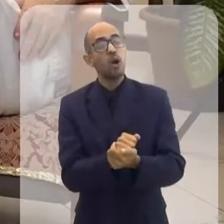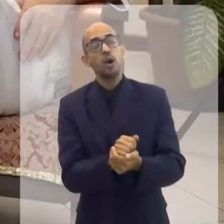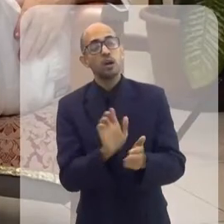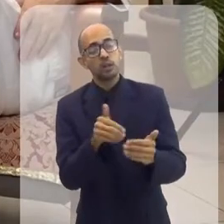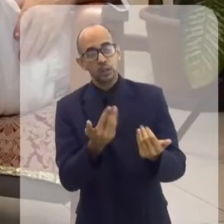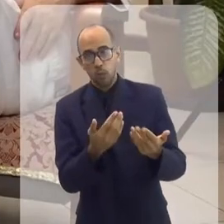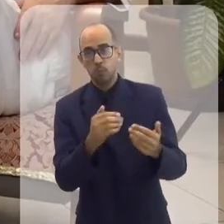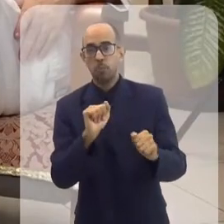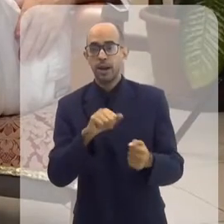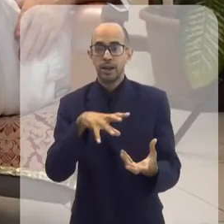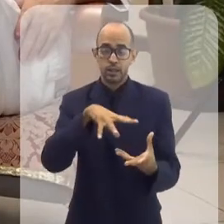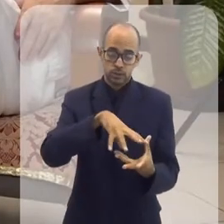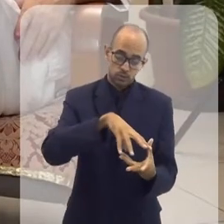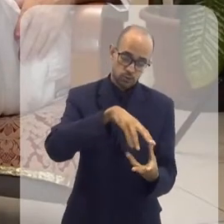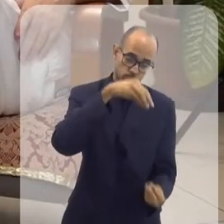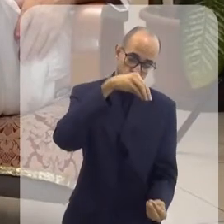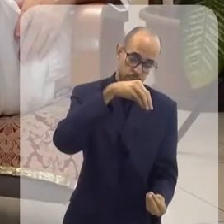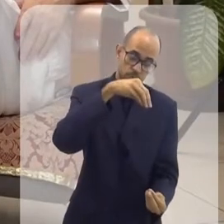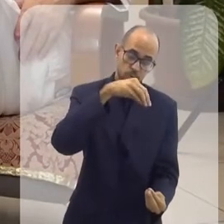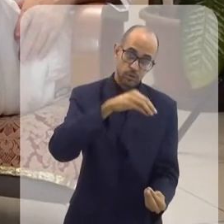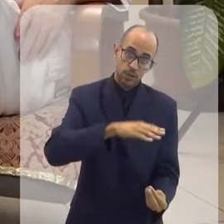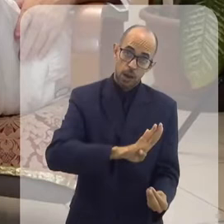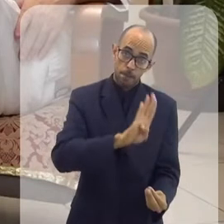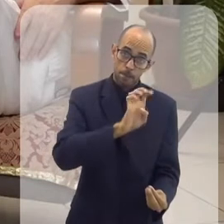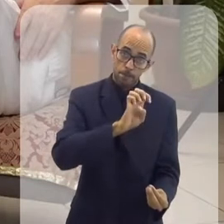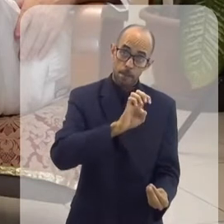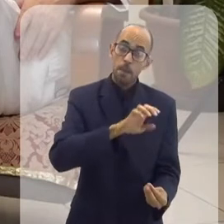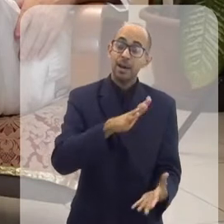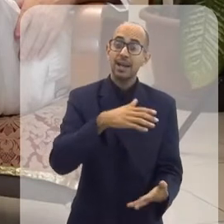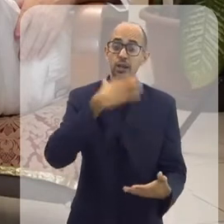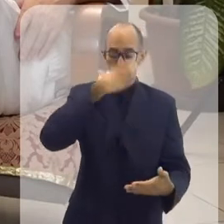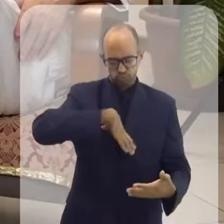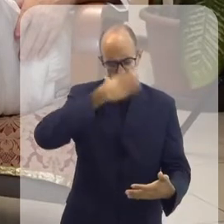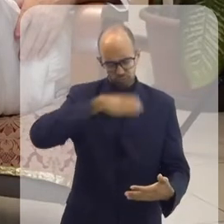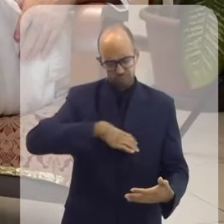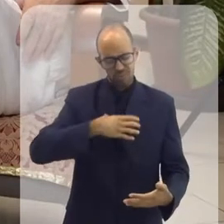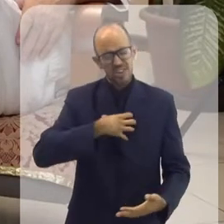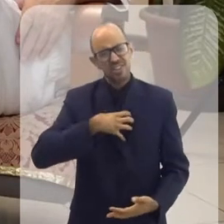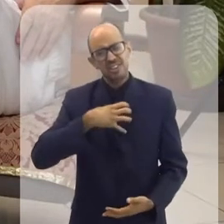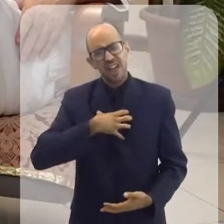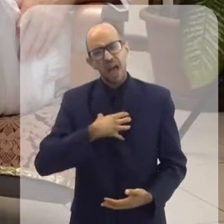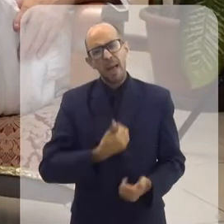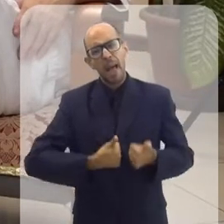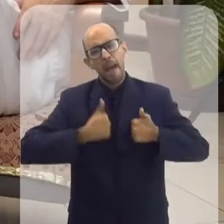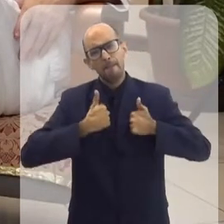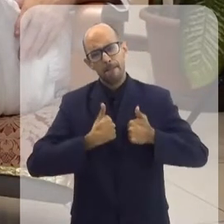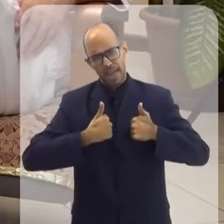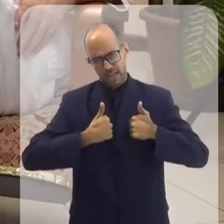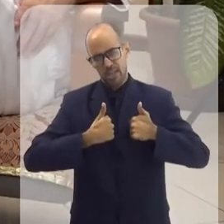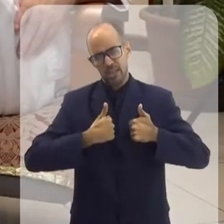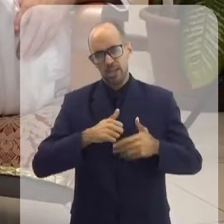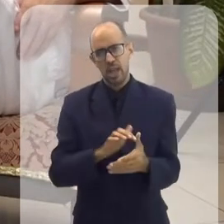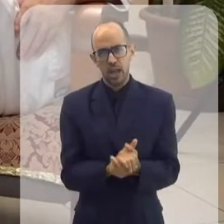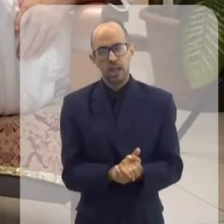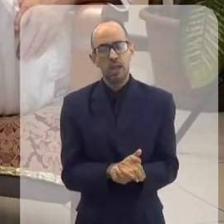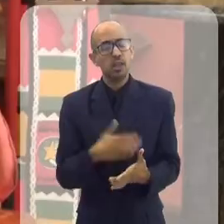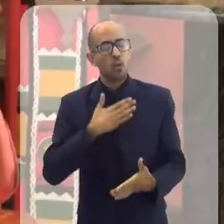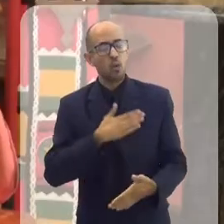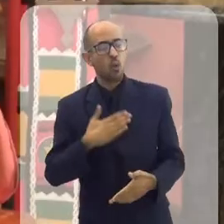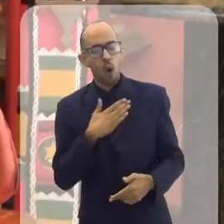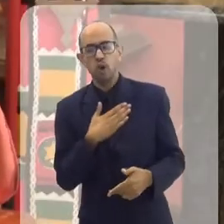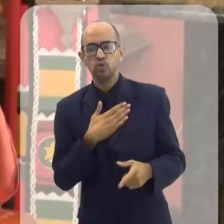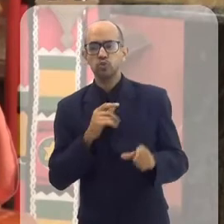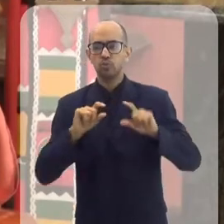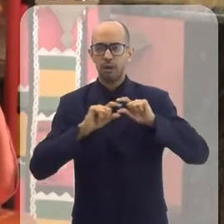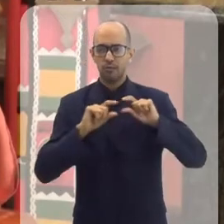para que a espiritualidade esteja esteja bem você agora de novo falou isso